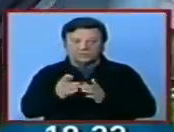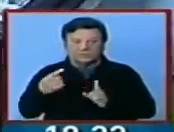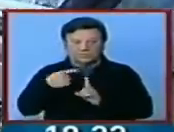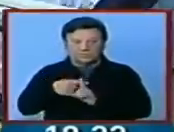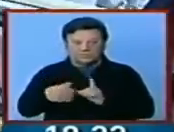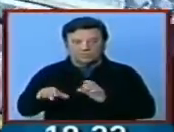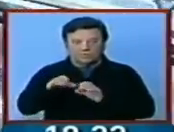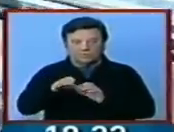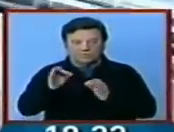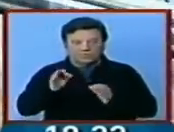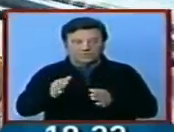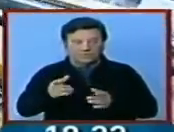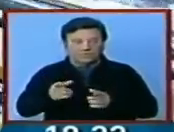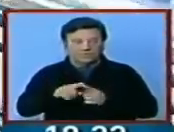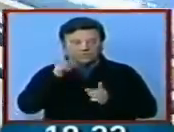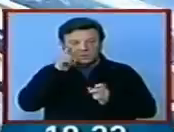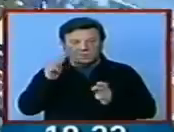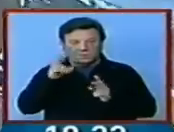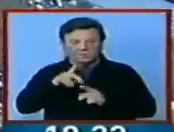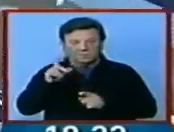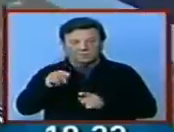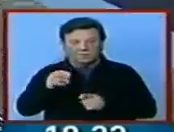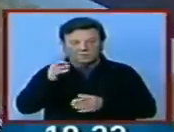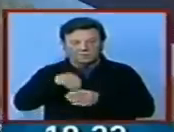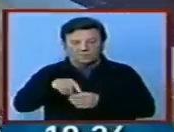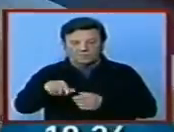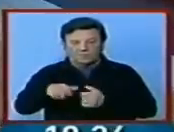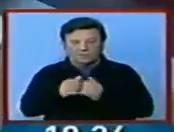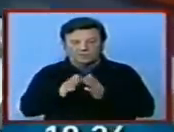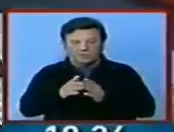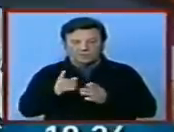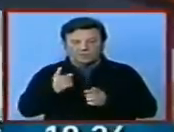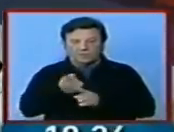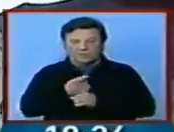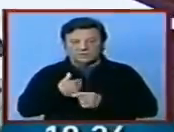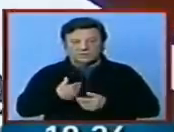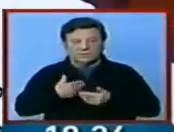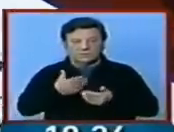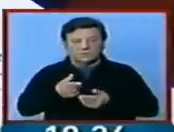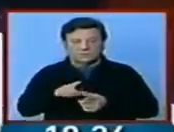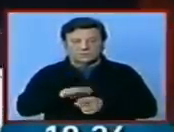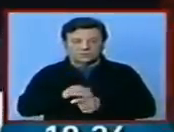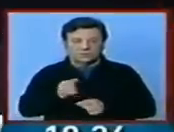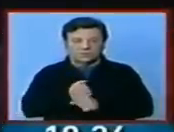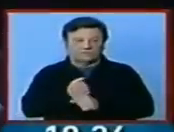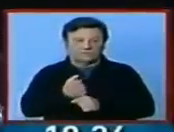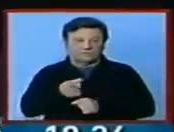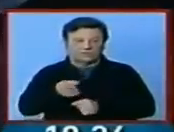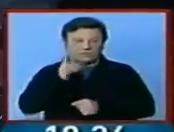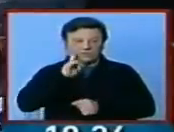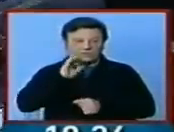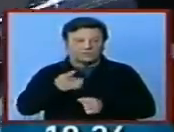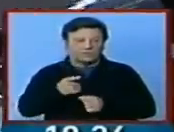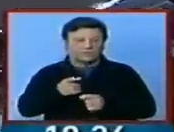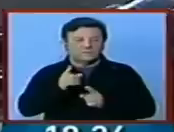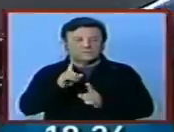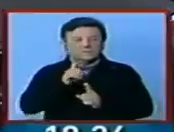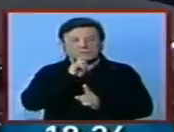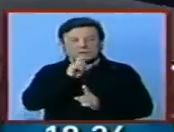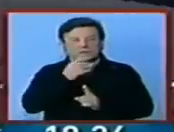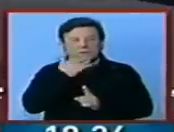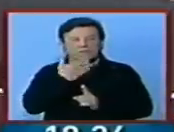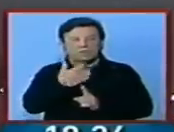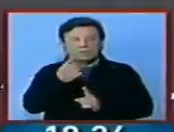complementar e a inovação engloba-se neste pacote que é apresentado pelo serviço, que é fundamental. Que conselho é que